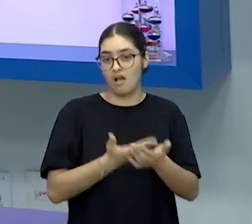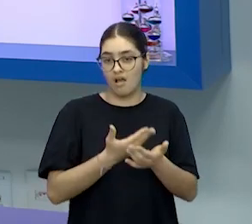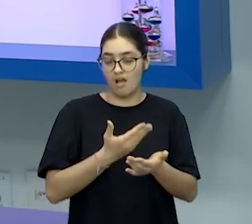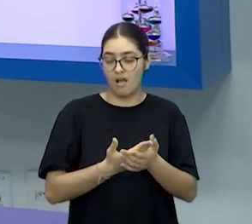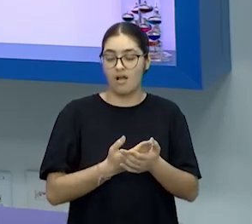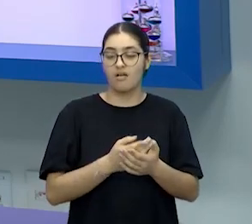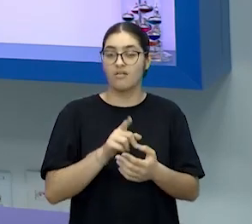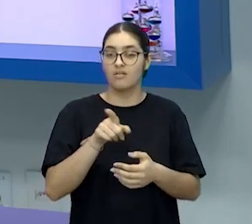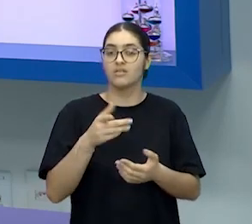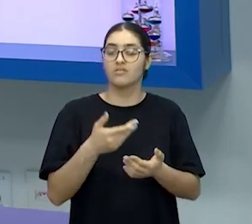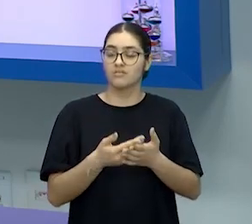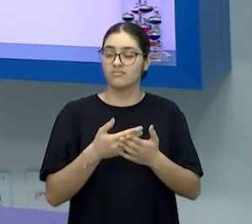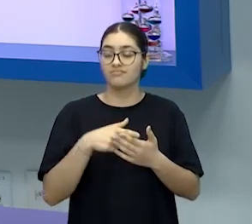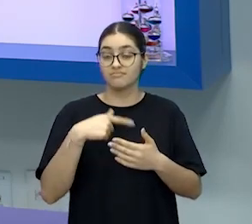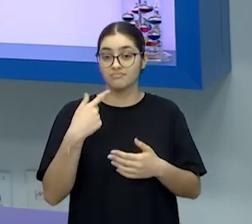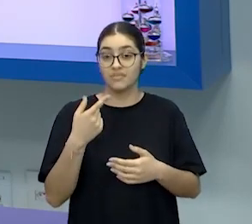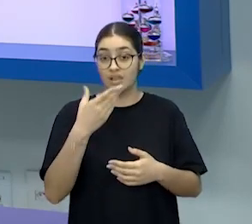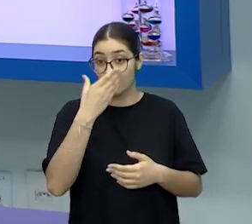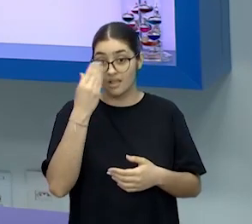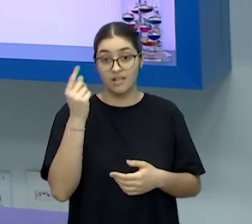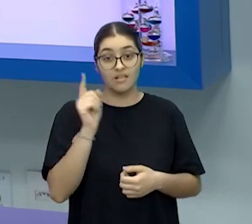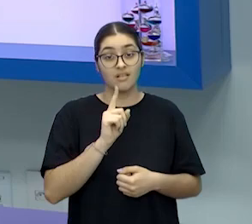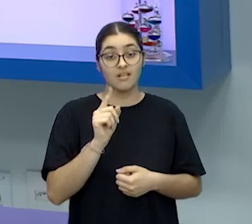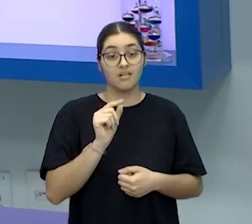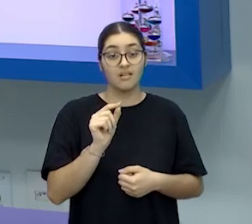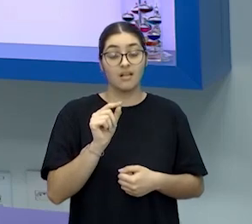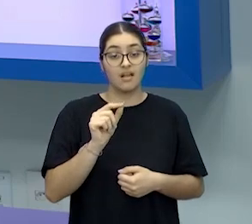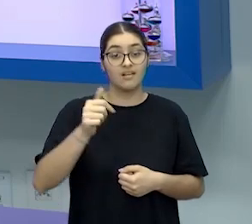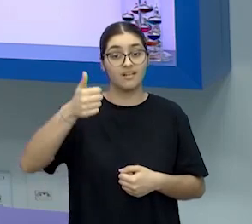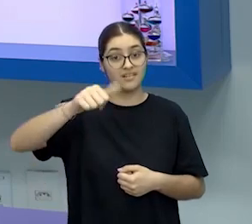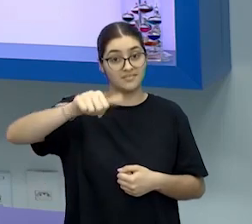aí na escola, bons estudos e não esquece aí, ó, de fazer a nossa